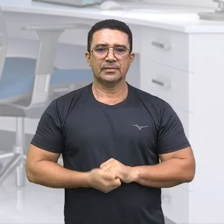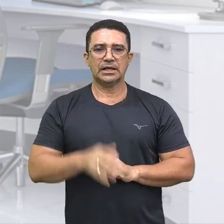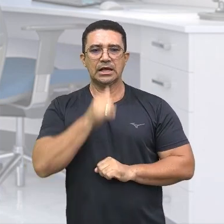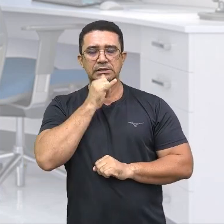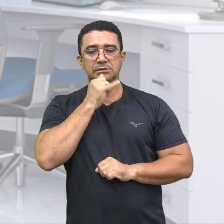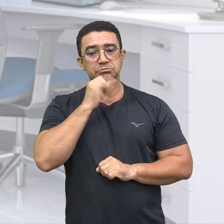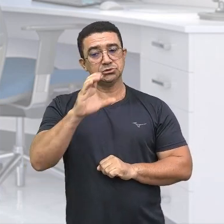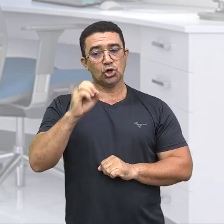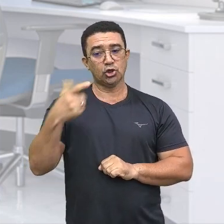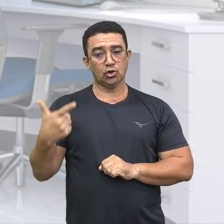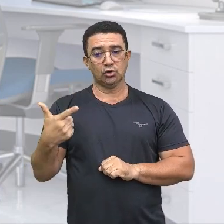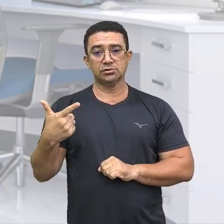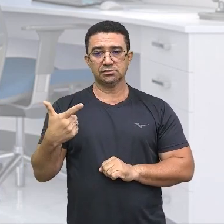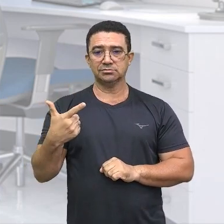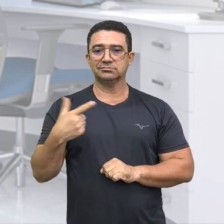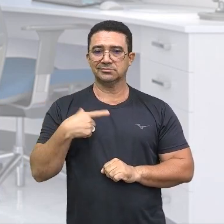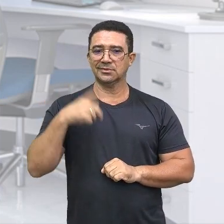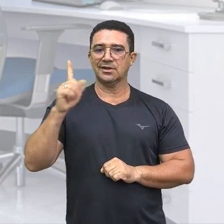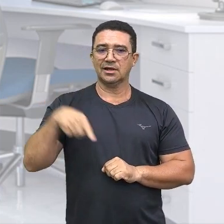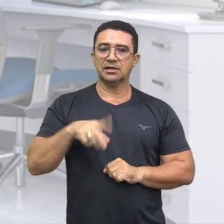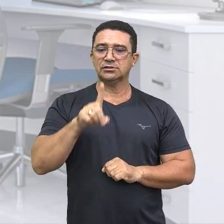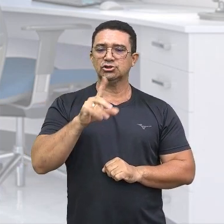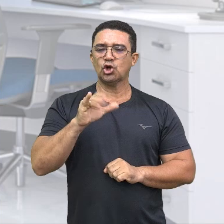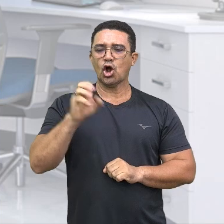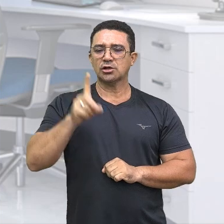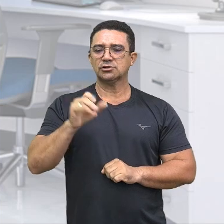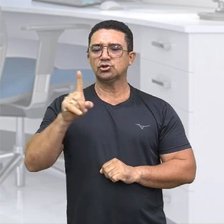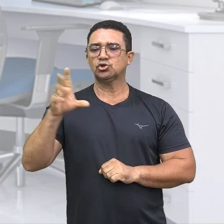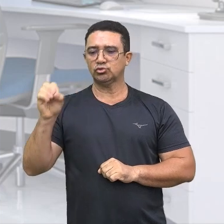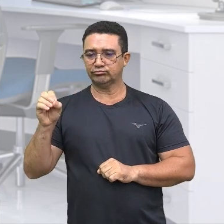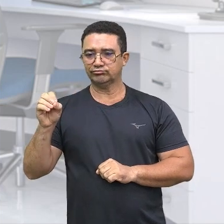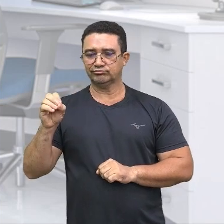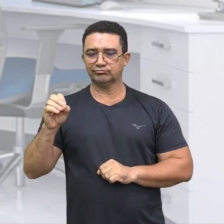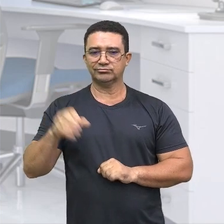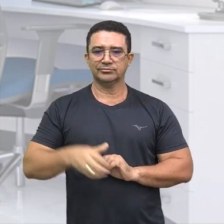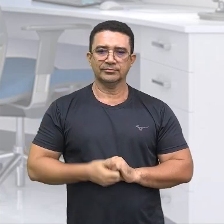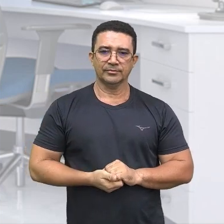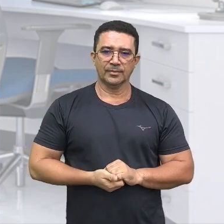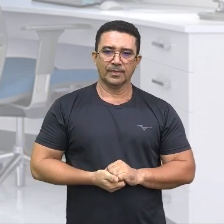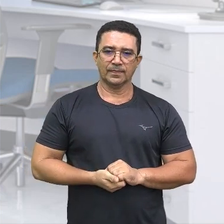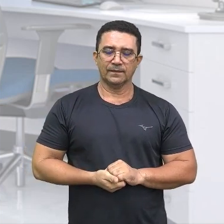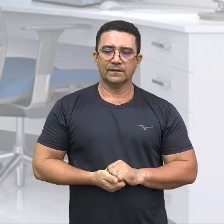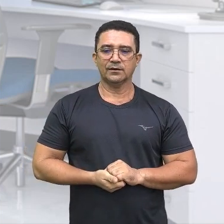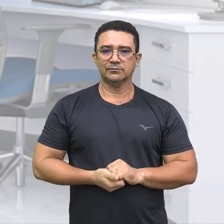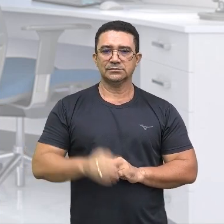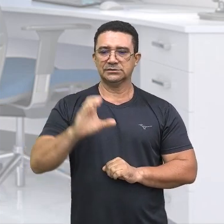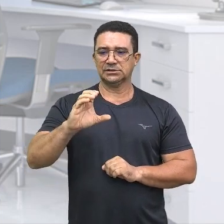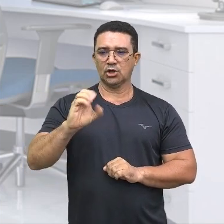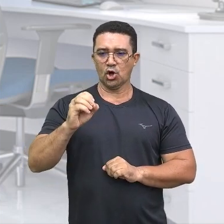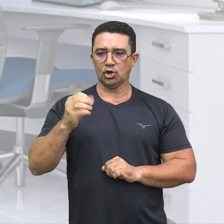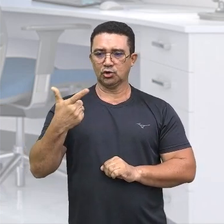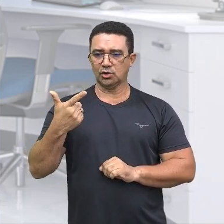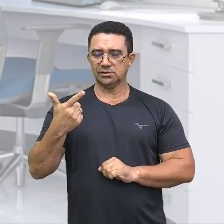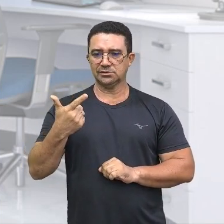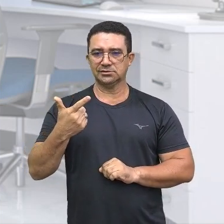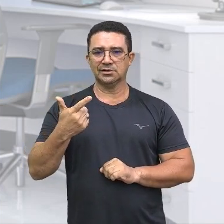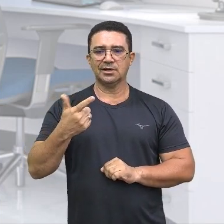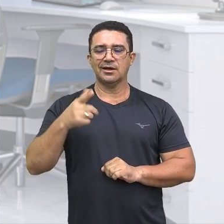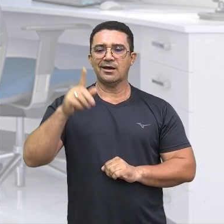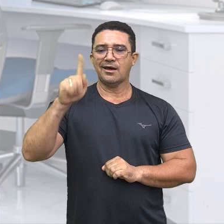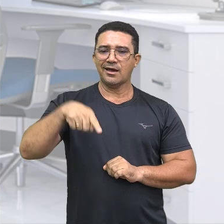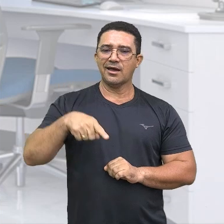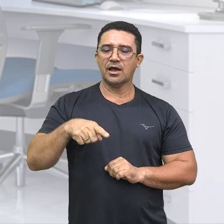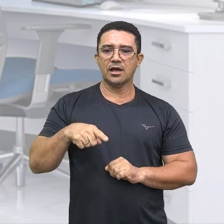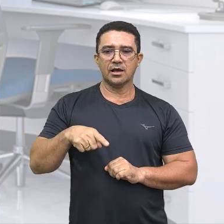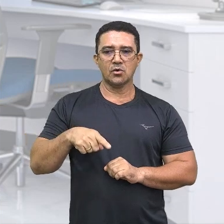o CO2, que é o dióxido de carbono, ou seja, o gás carbônico. Ele é considerado por muitos como